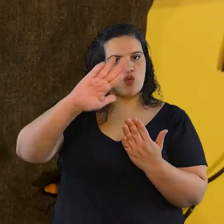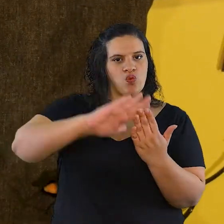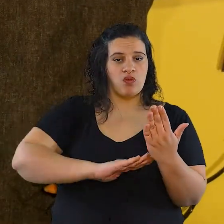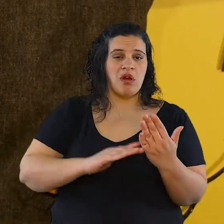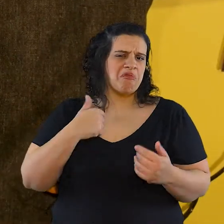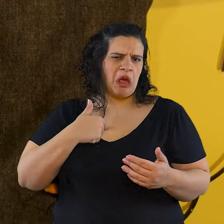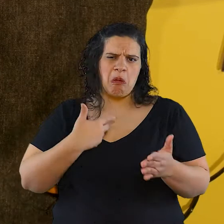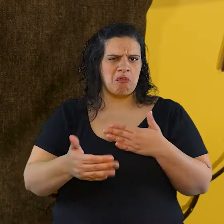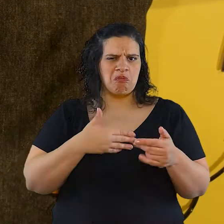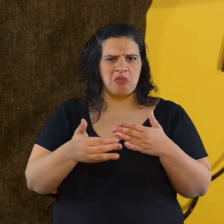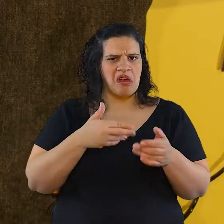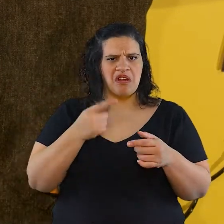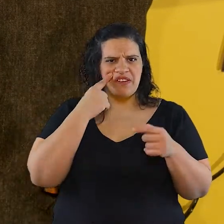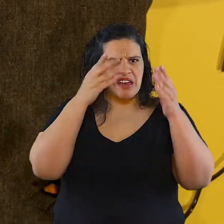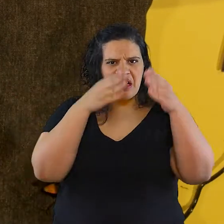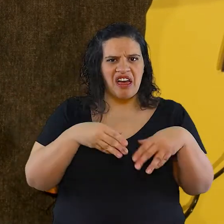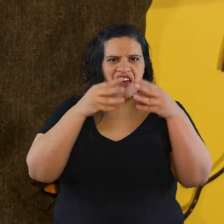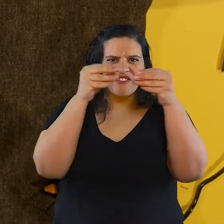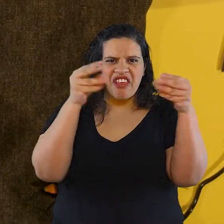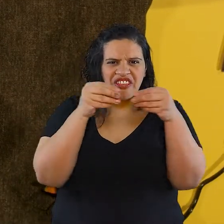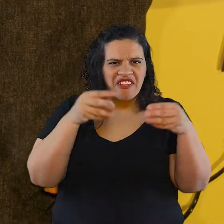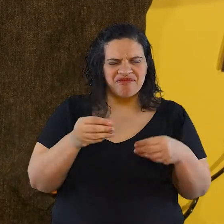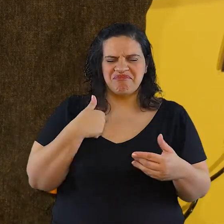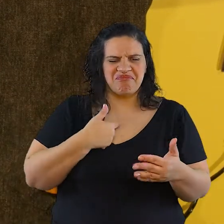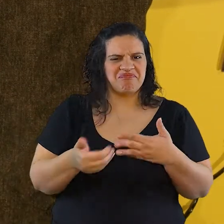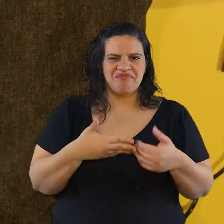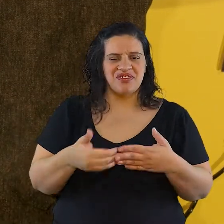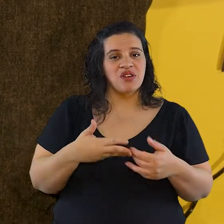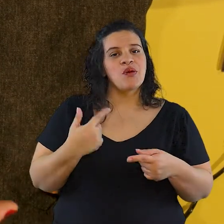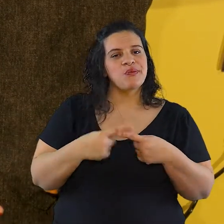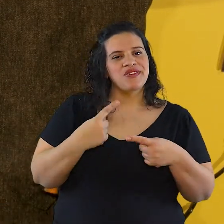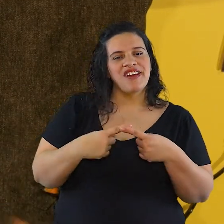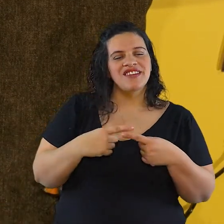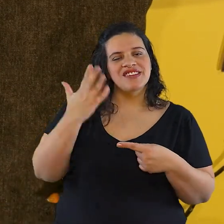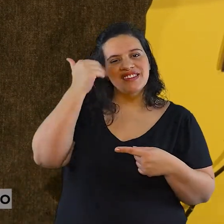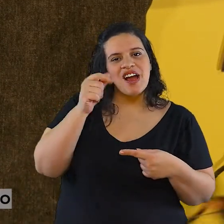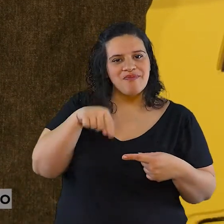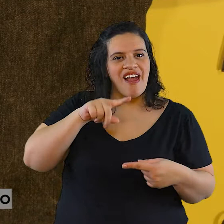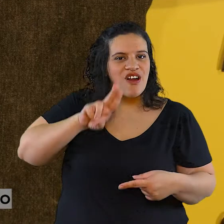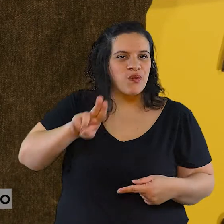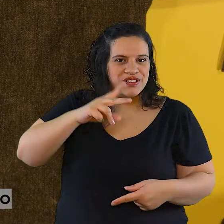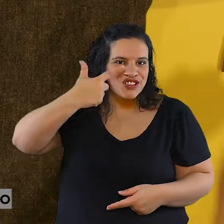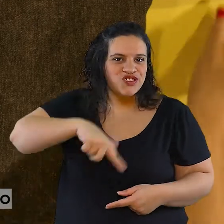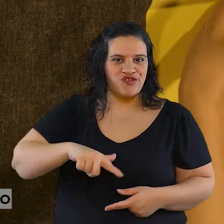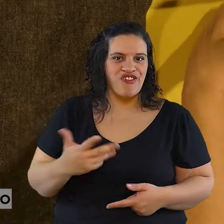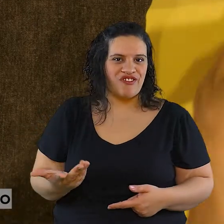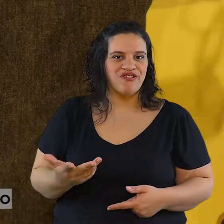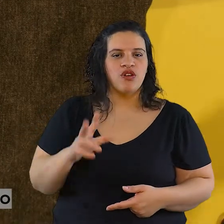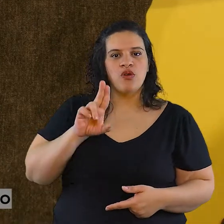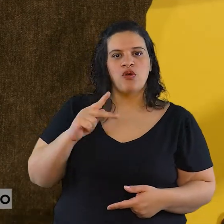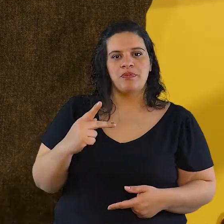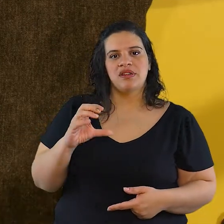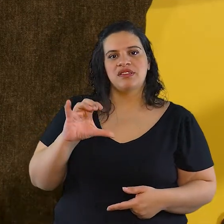Aí já fica com acabamento. Eu não ligo para essas partes desfiando, porque eu acho que vale, entra na ideia, né, do que a gente